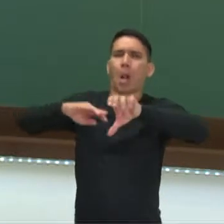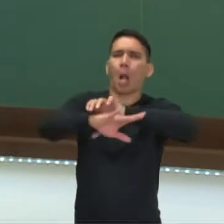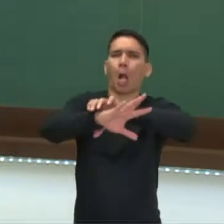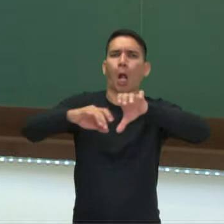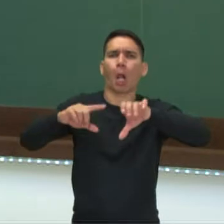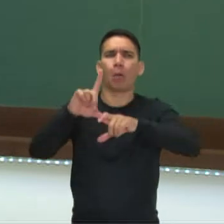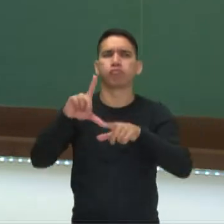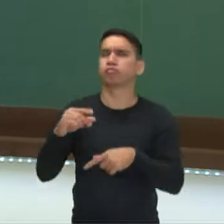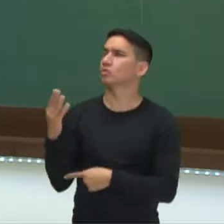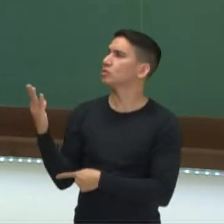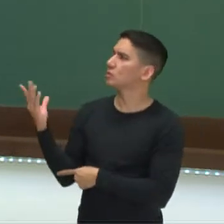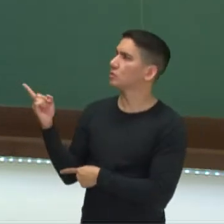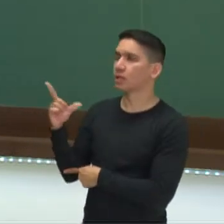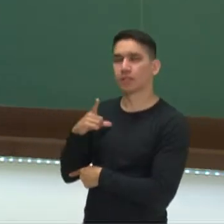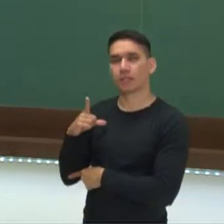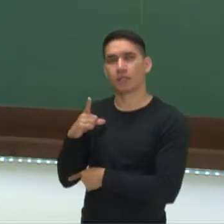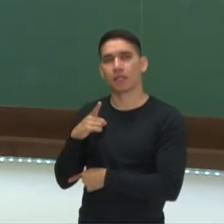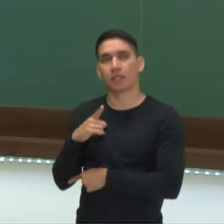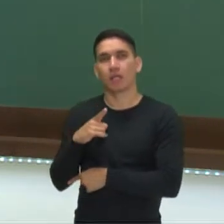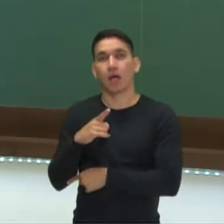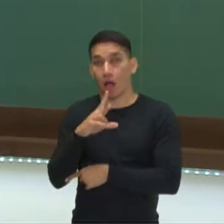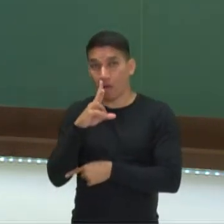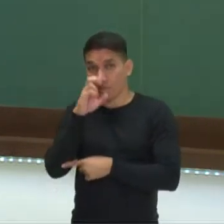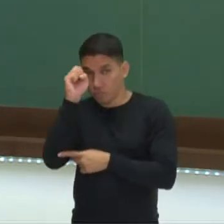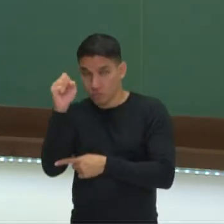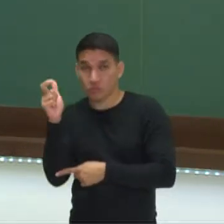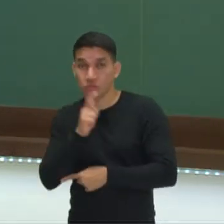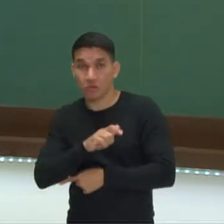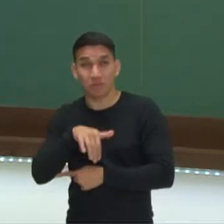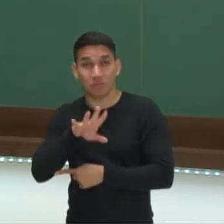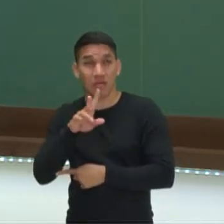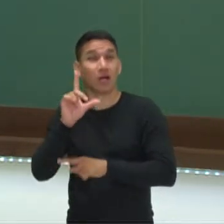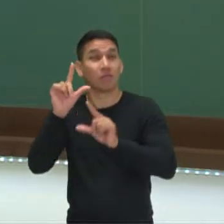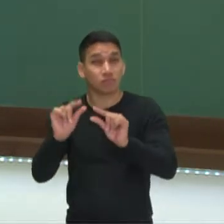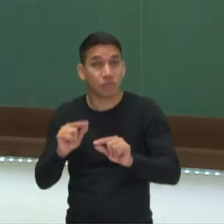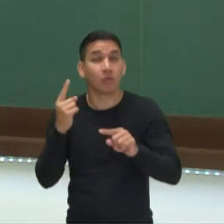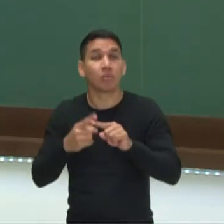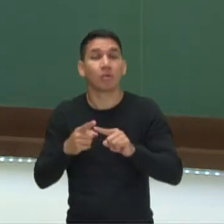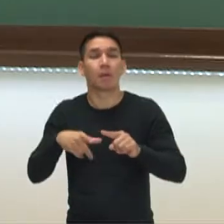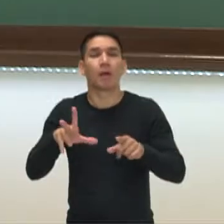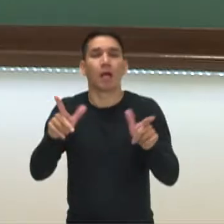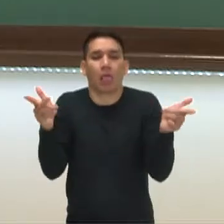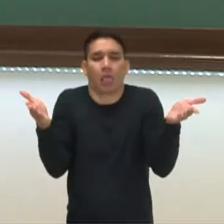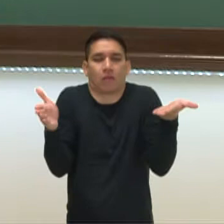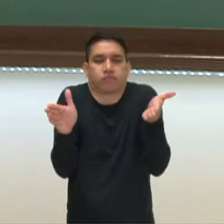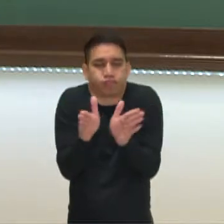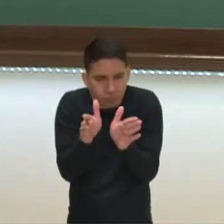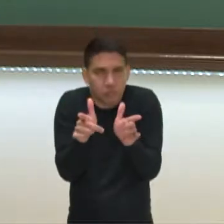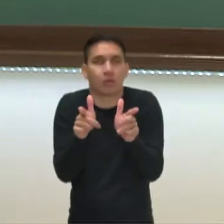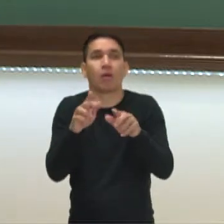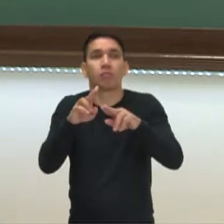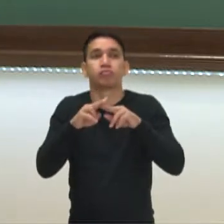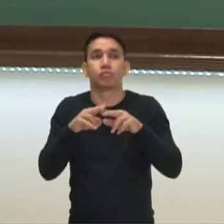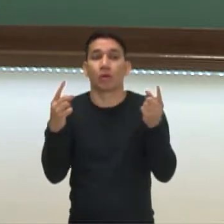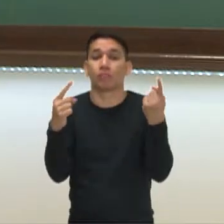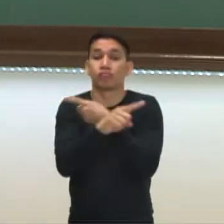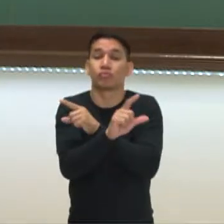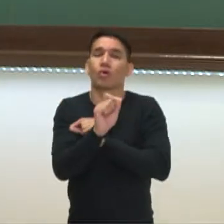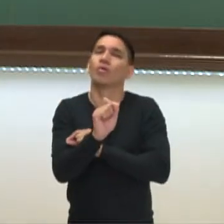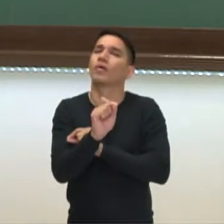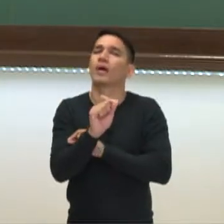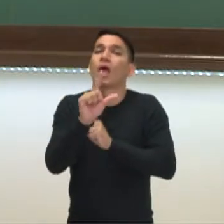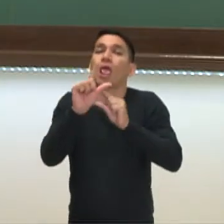resistência, aqui aumenta a resistência bastante, porque fica mais estreito o cano. Então aqui tem uma oposição à